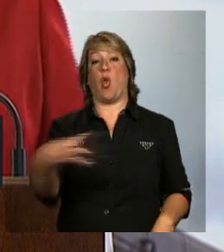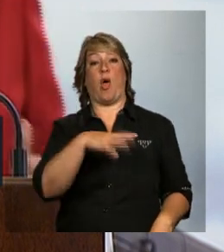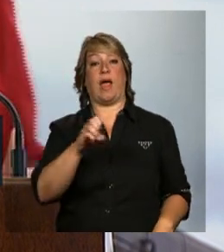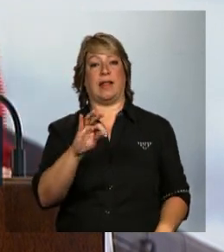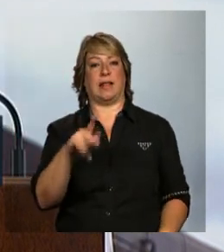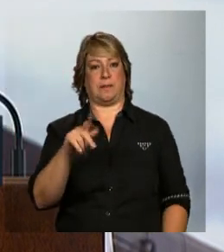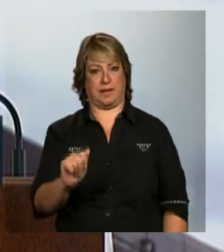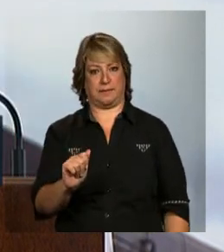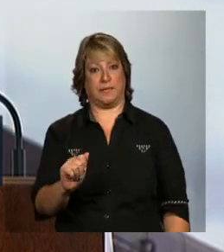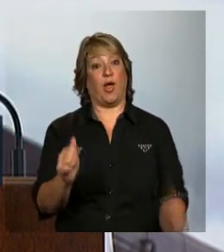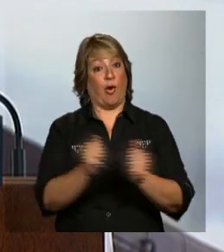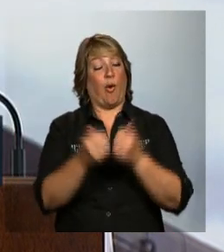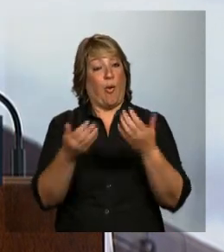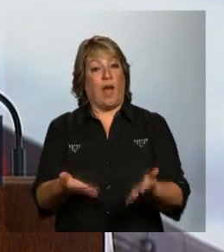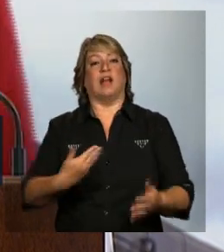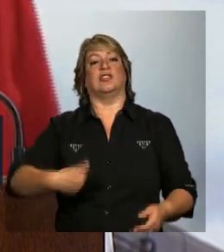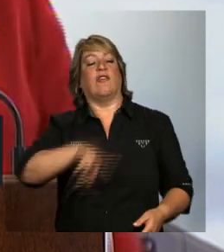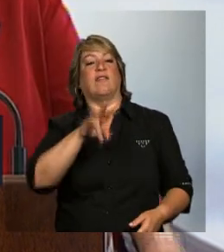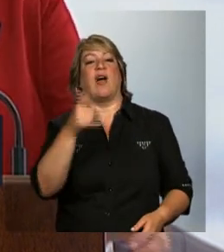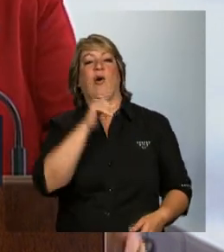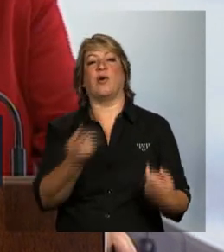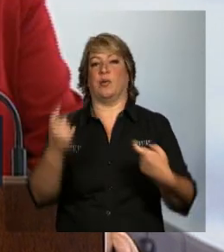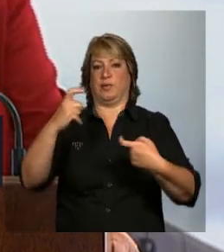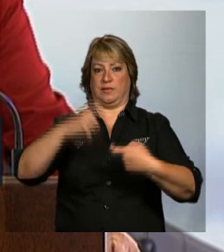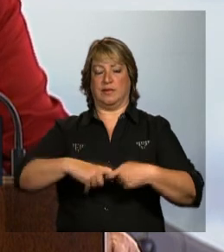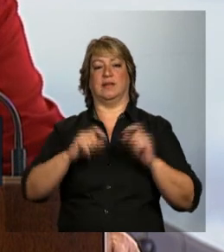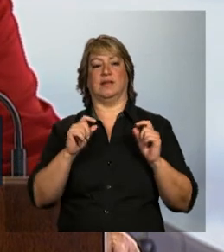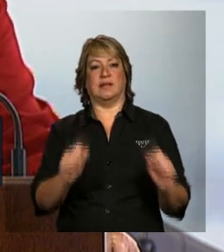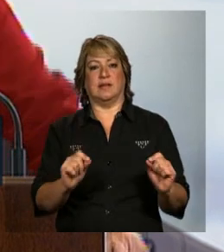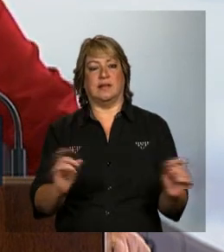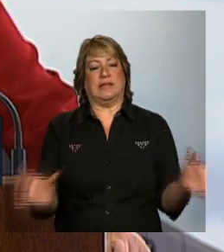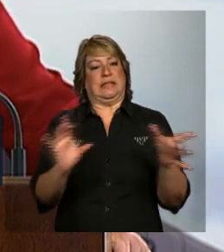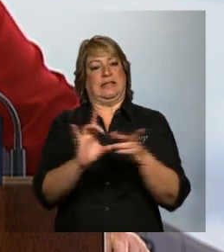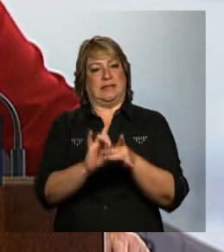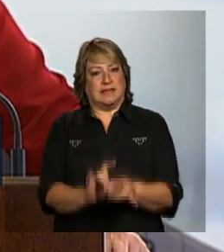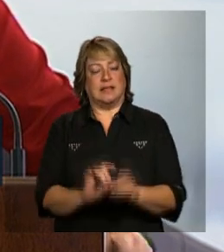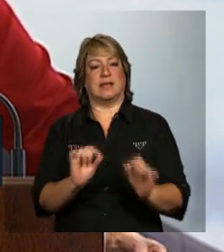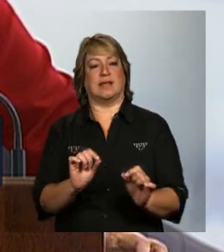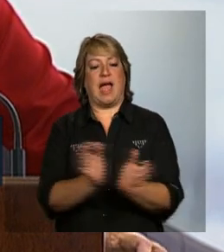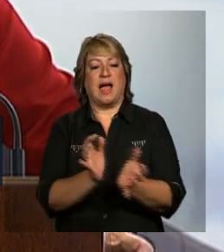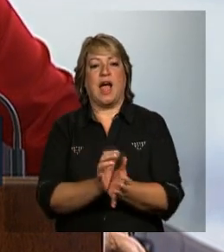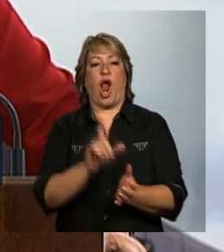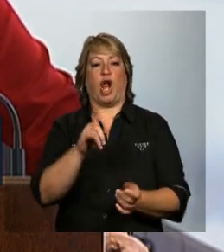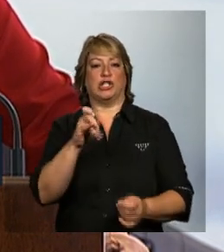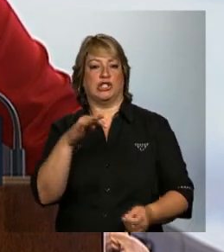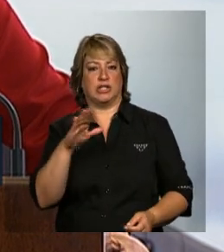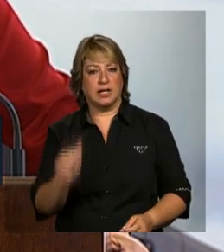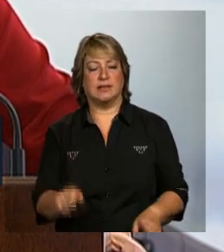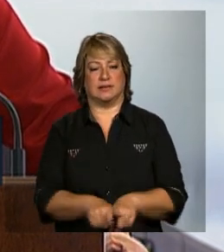etapa com ela nós vamos recuperar a capacidade de planejamento integrado na área logística